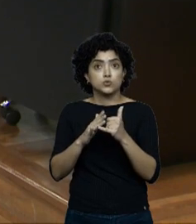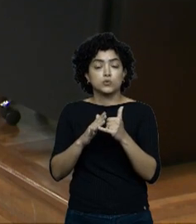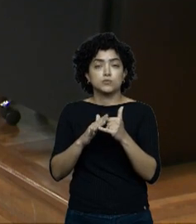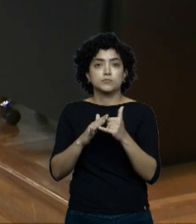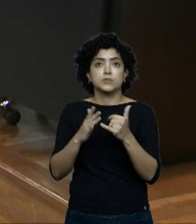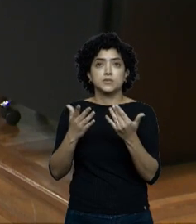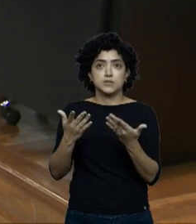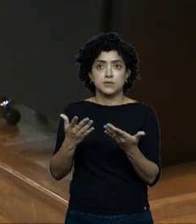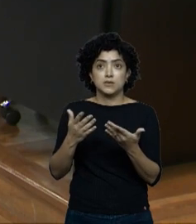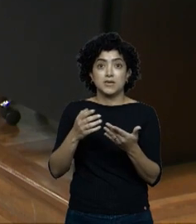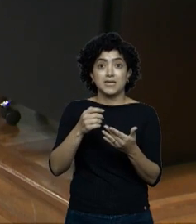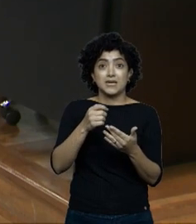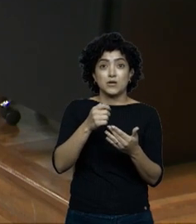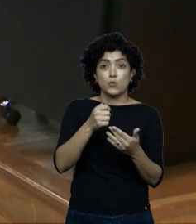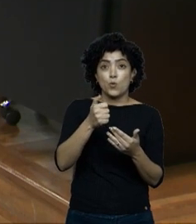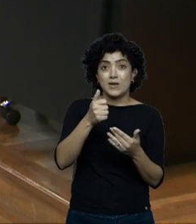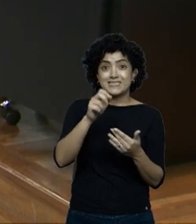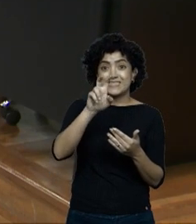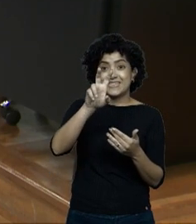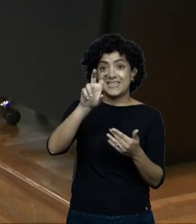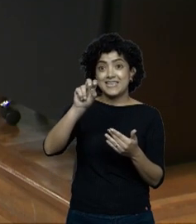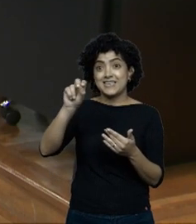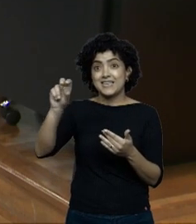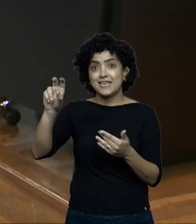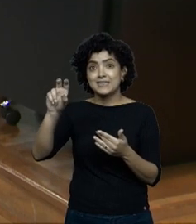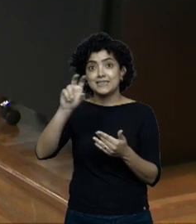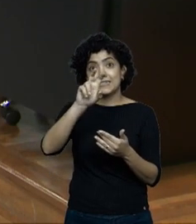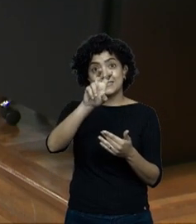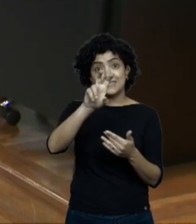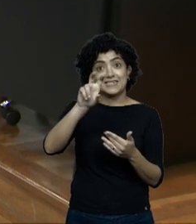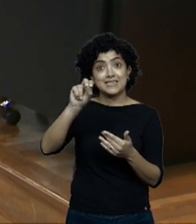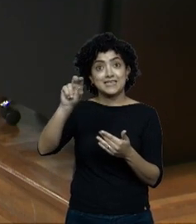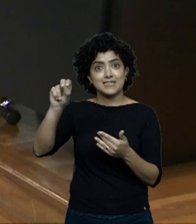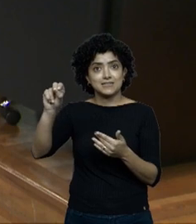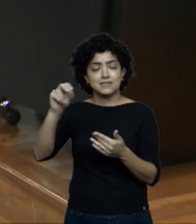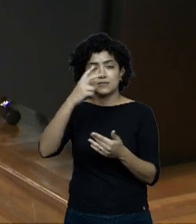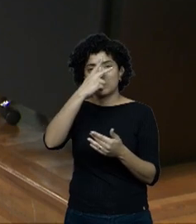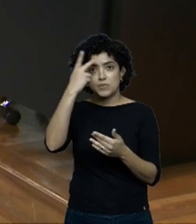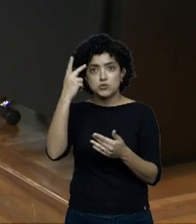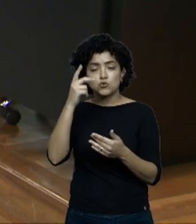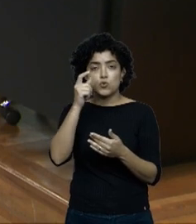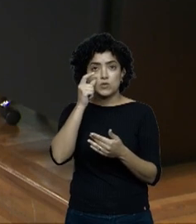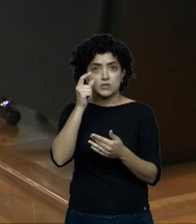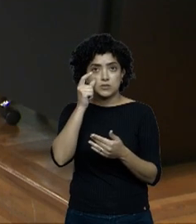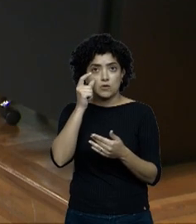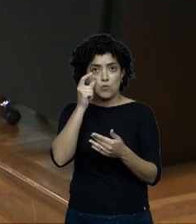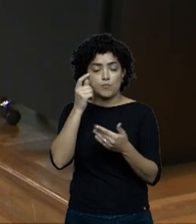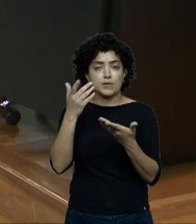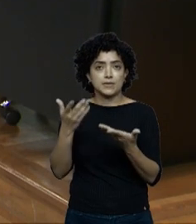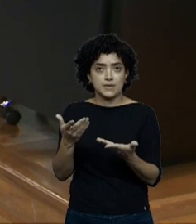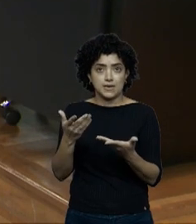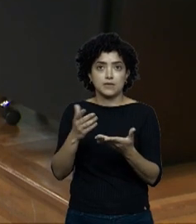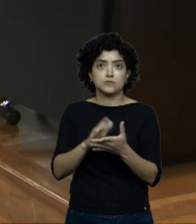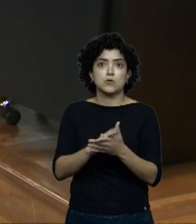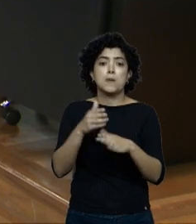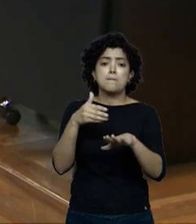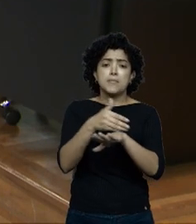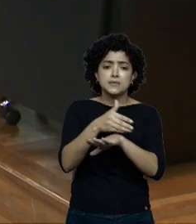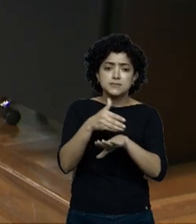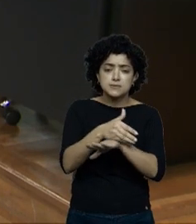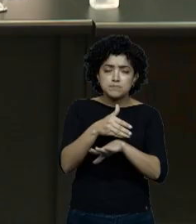diminuir quase 500 pessoas acompanhando do início ao fim 70 paz a participação